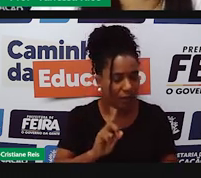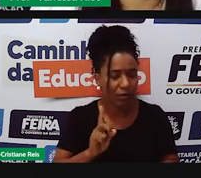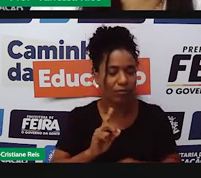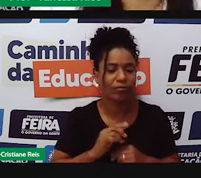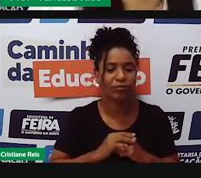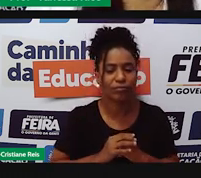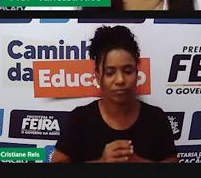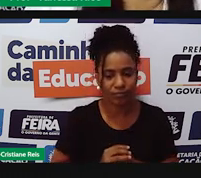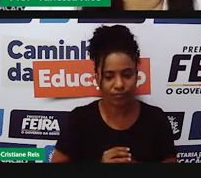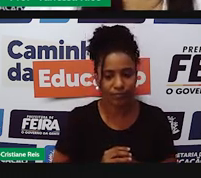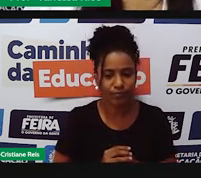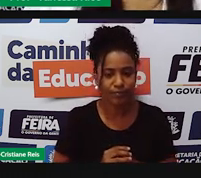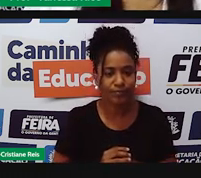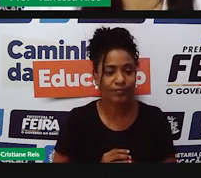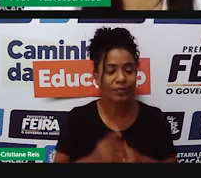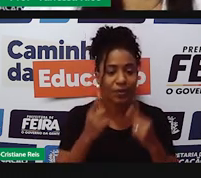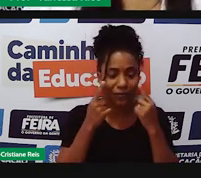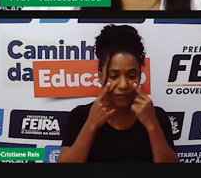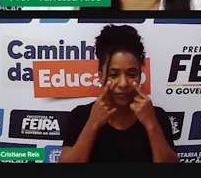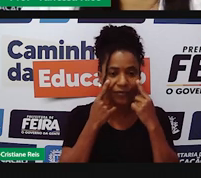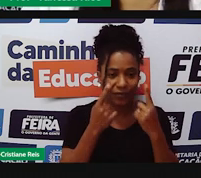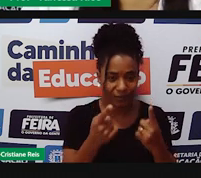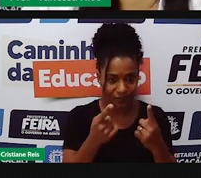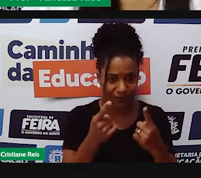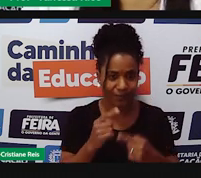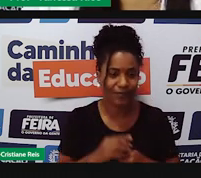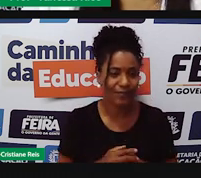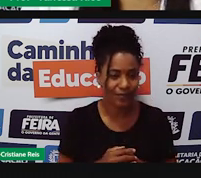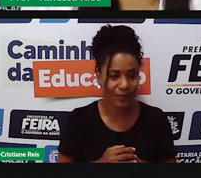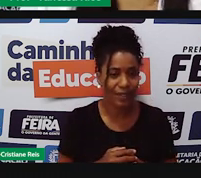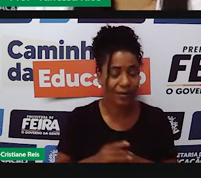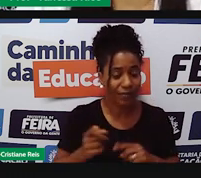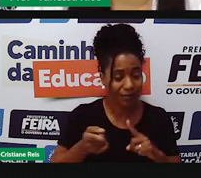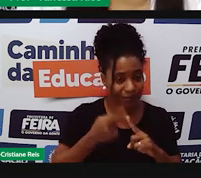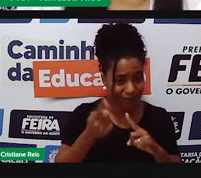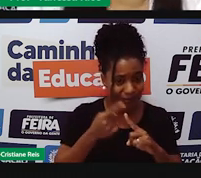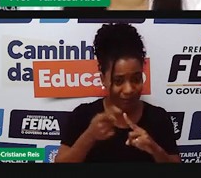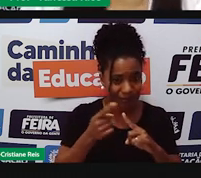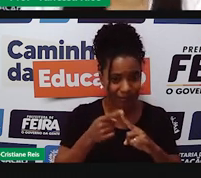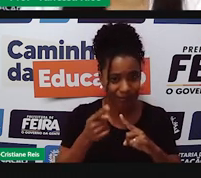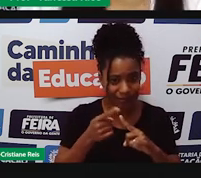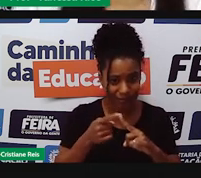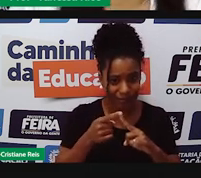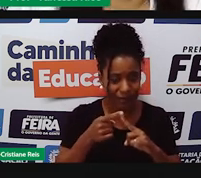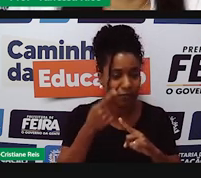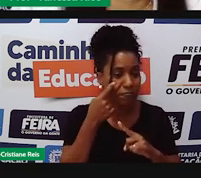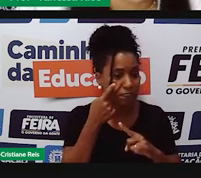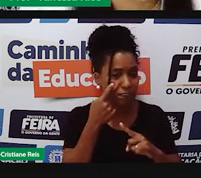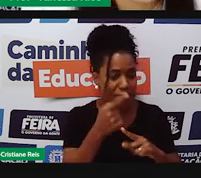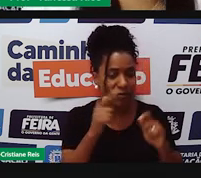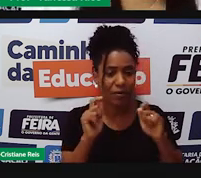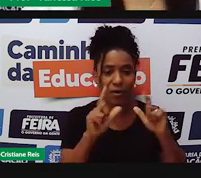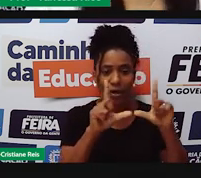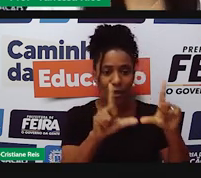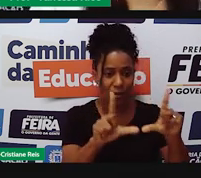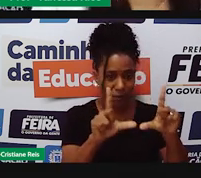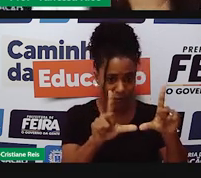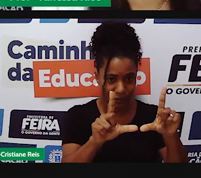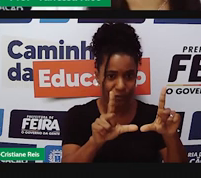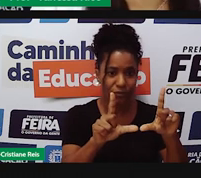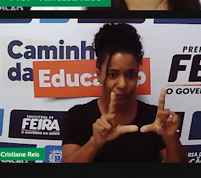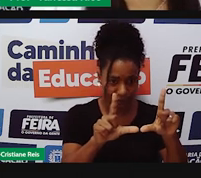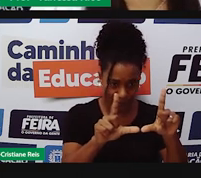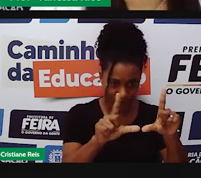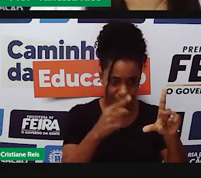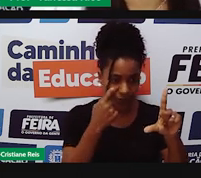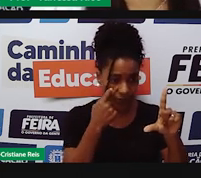seguidas ao sol. Então, a gente observa. Primeiro, a gente tem que identificar que horário o primeiro relógio está marcando. Então, a gente